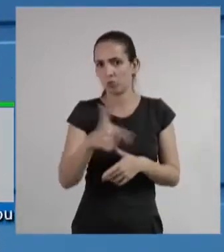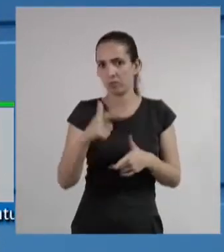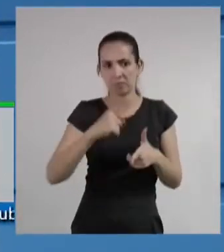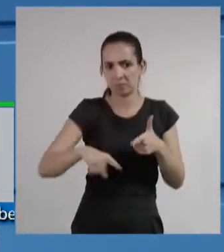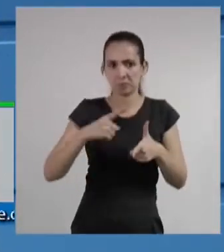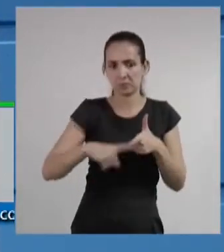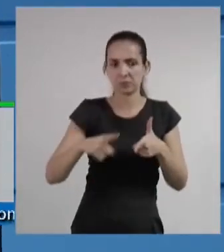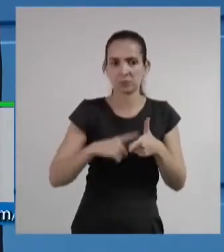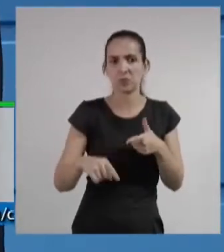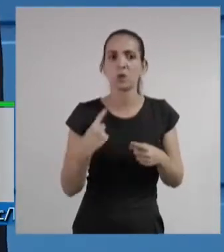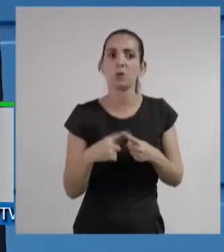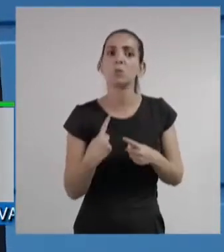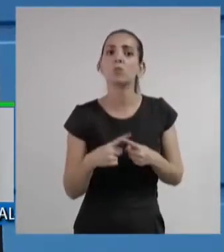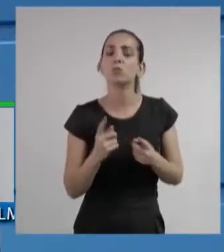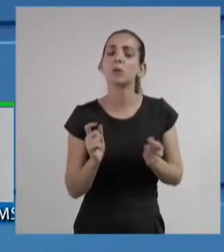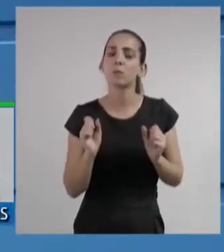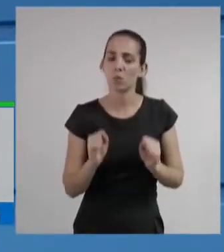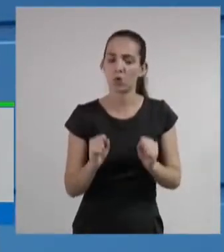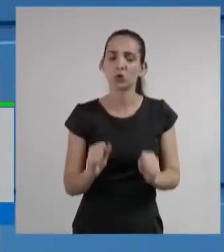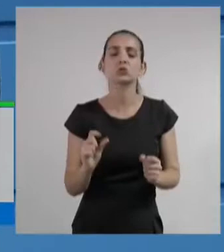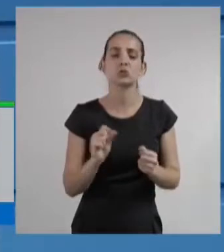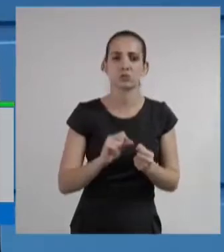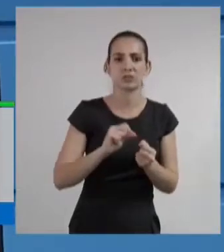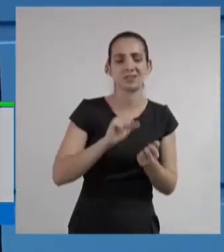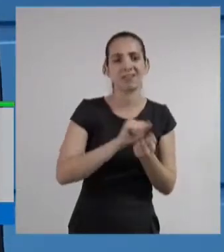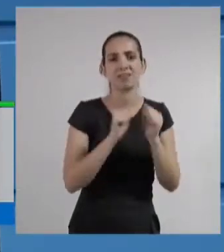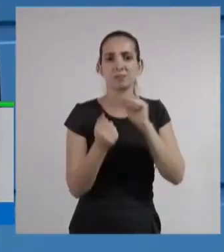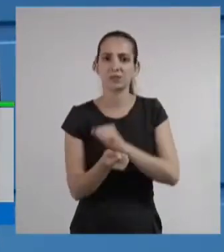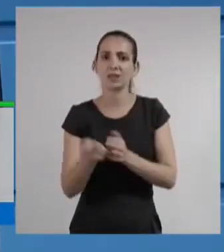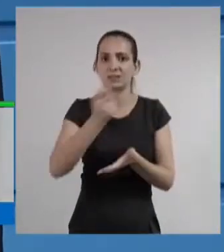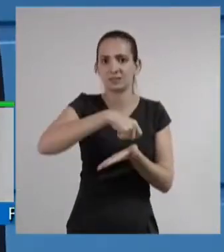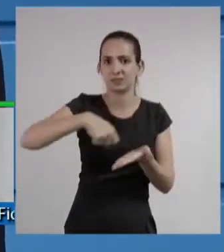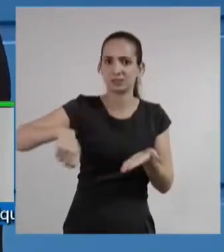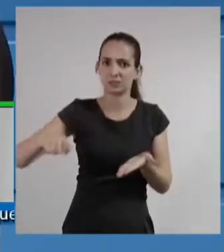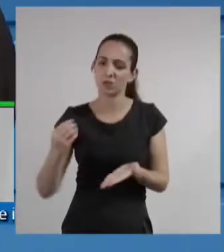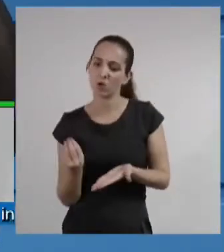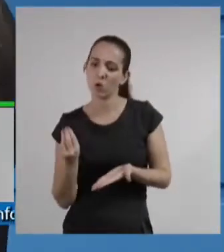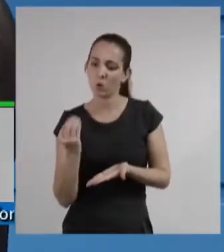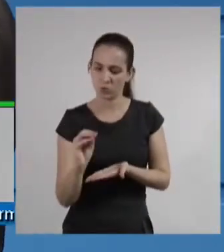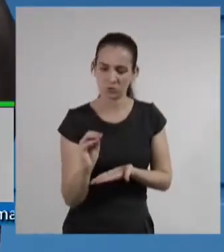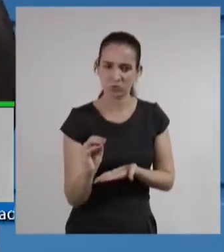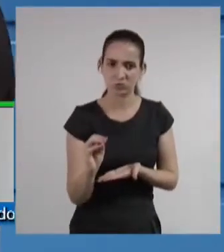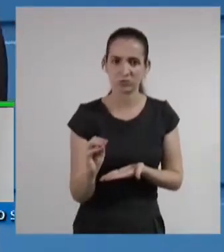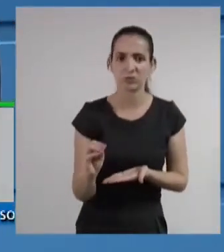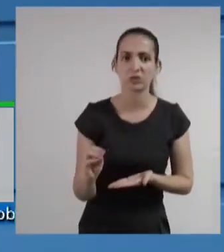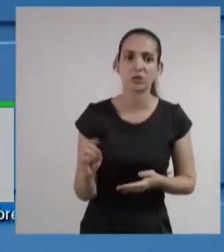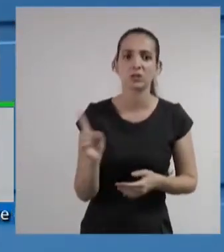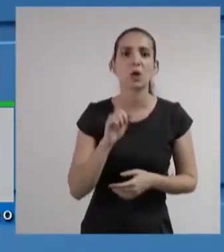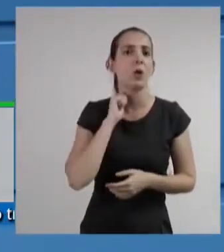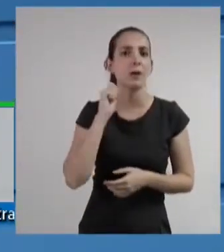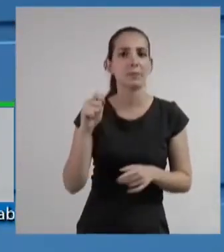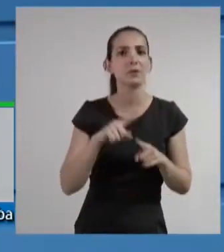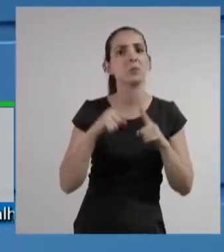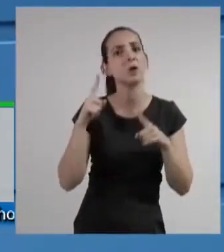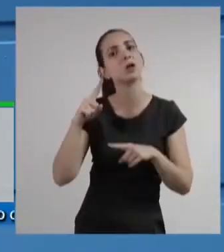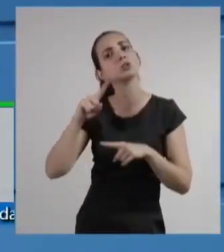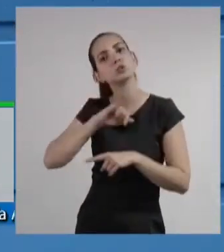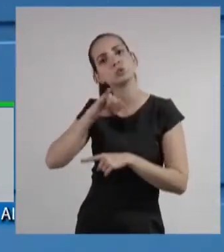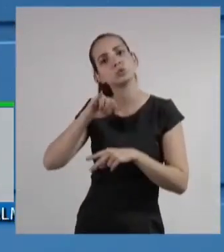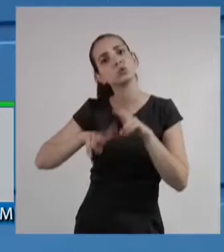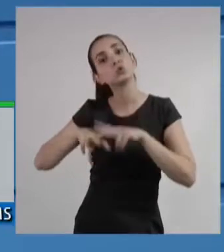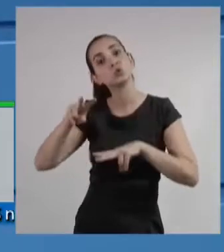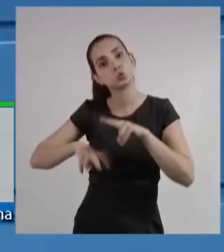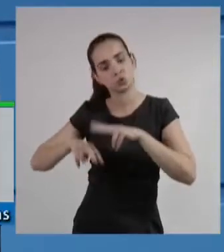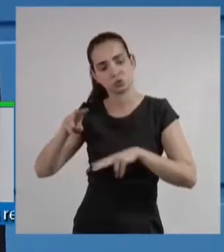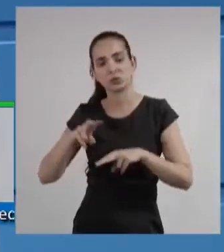problema de que se faça a correção da redação para constar, não é, ao invés de abril, a data de junho. Não é?